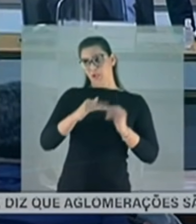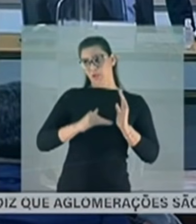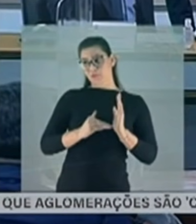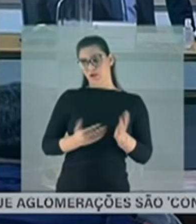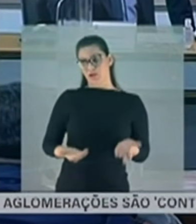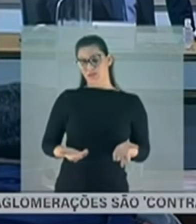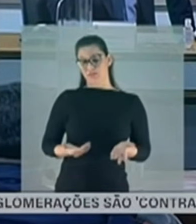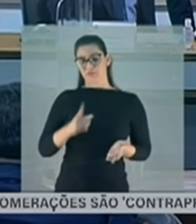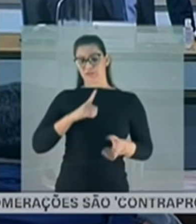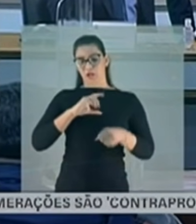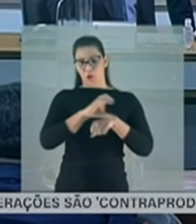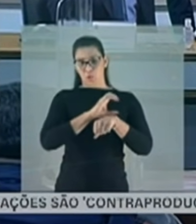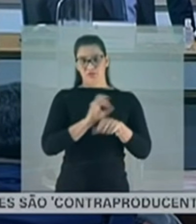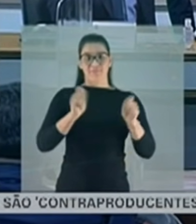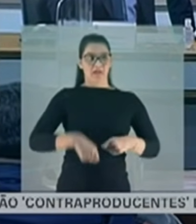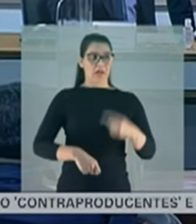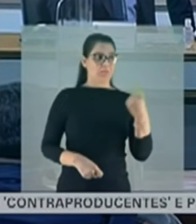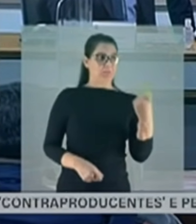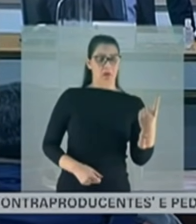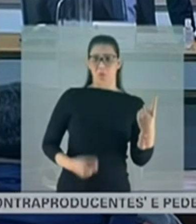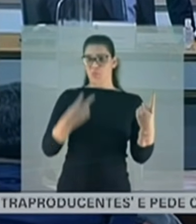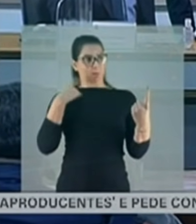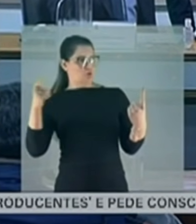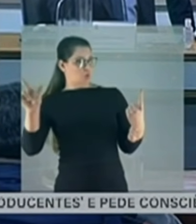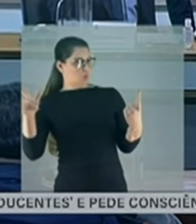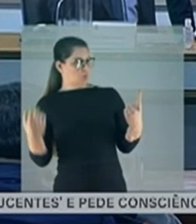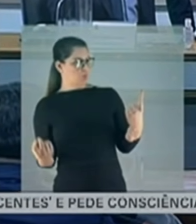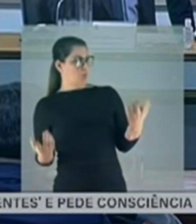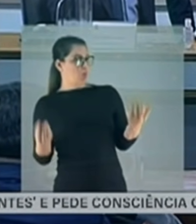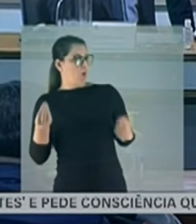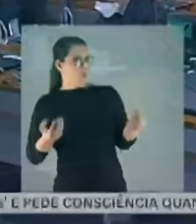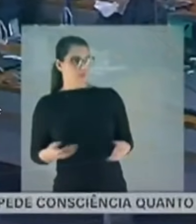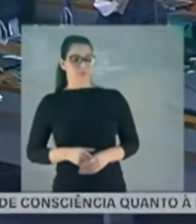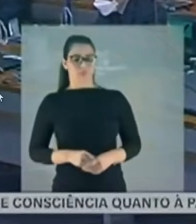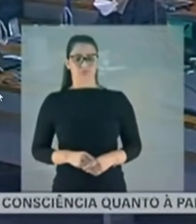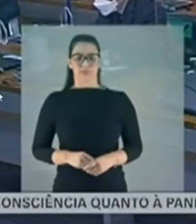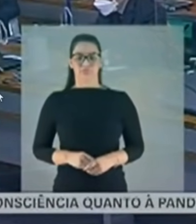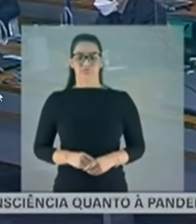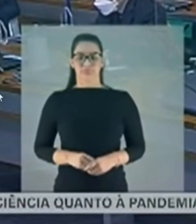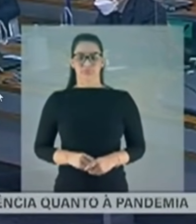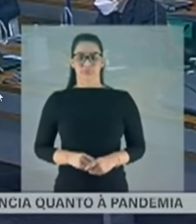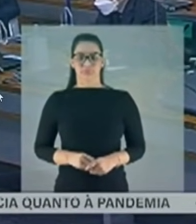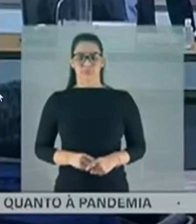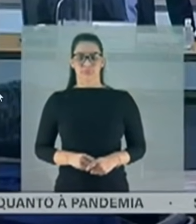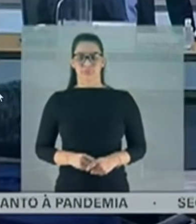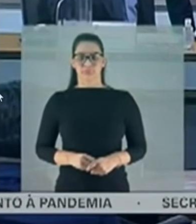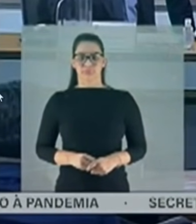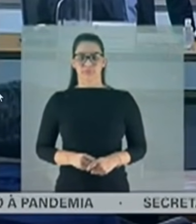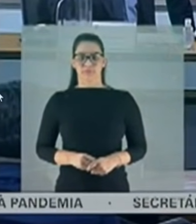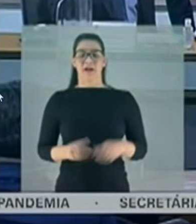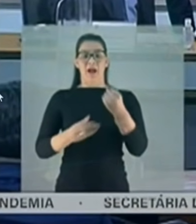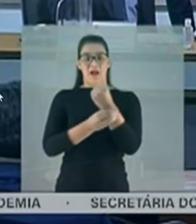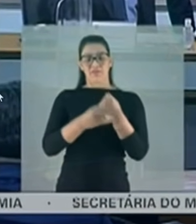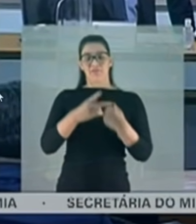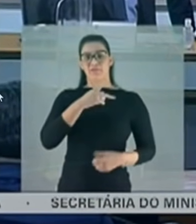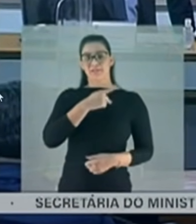da Constituição. Ela Vale para não um, não vale para o outro, senhor Marcos Rogério? Ela não A encontra. defesa ensandecida de Jair